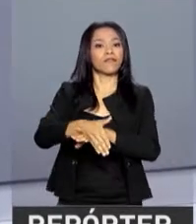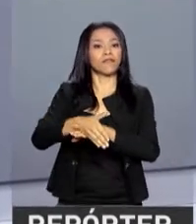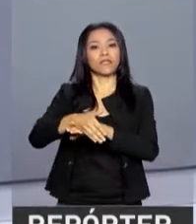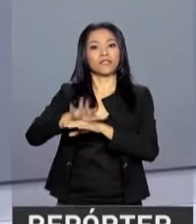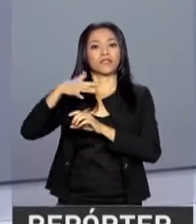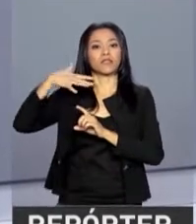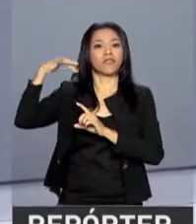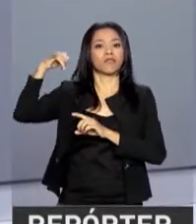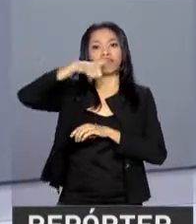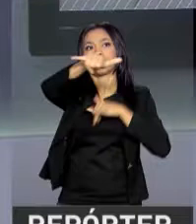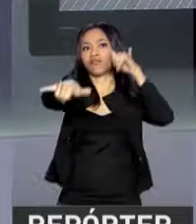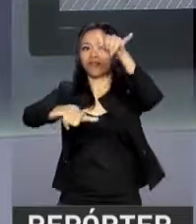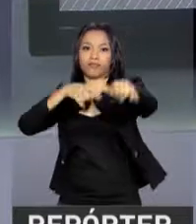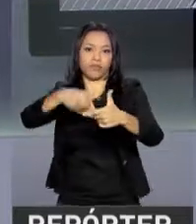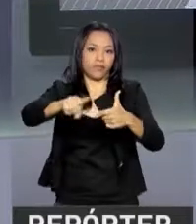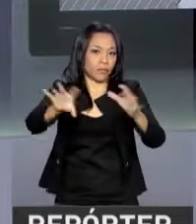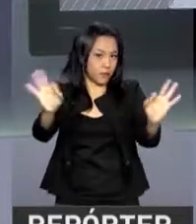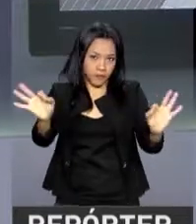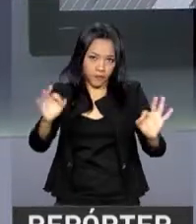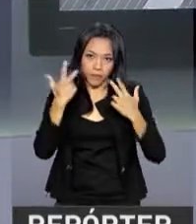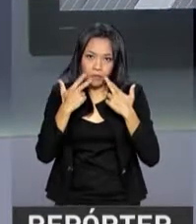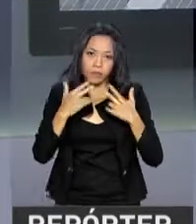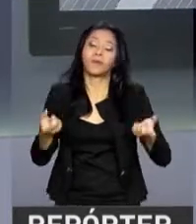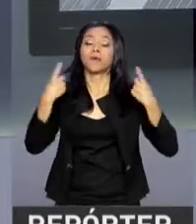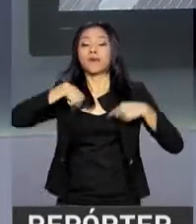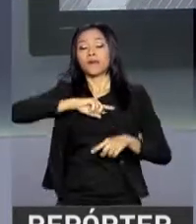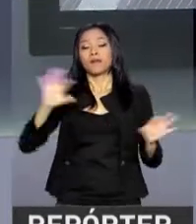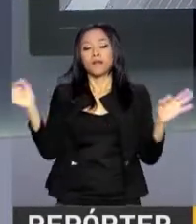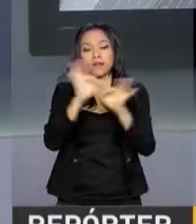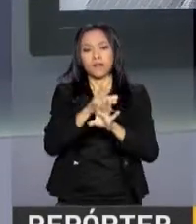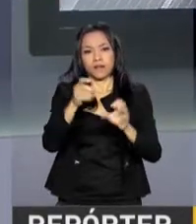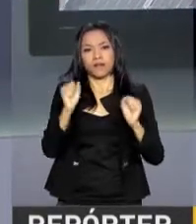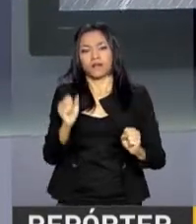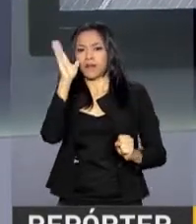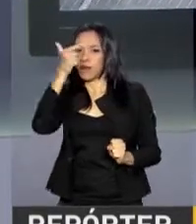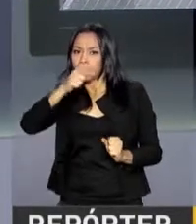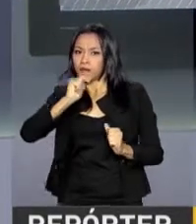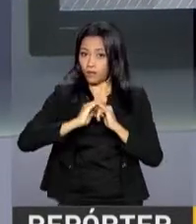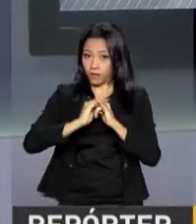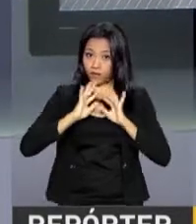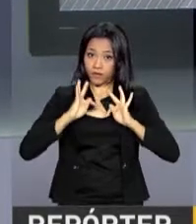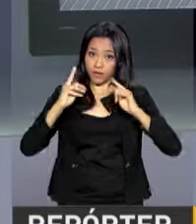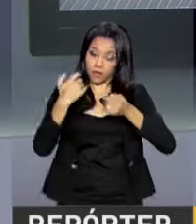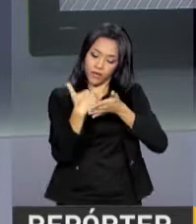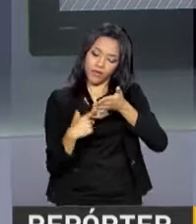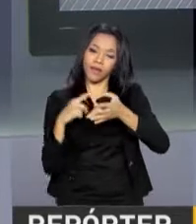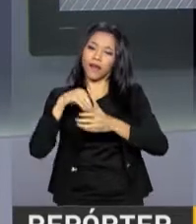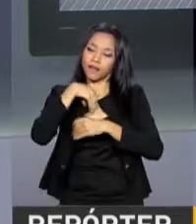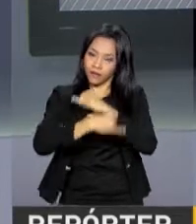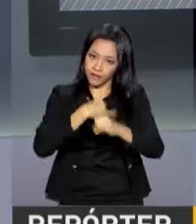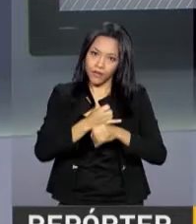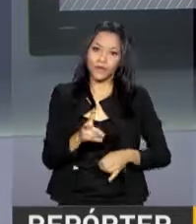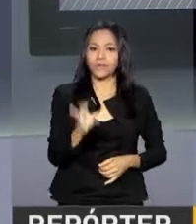dos aeroportos nós ficamos por aqui você pode rever as reportagens no youtube toda a nossa programação também está